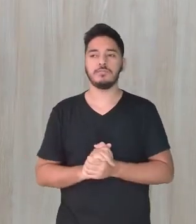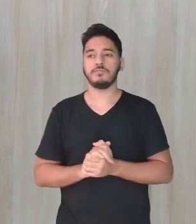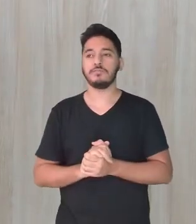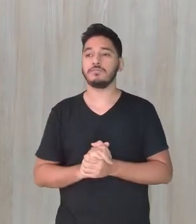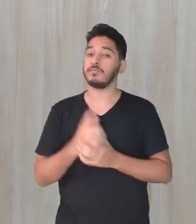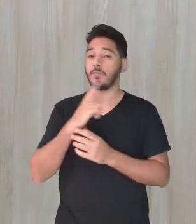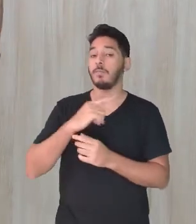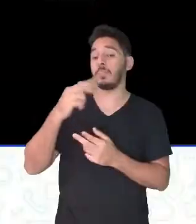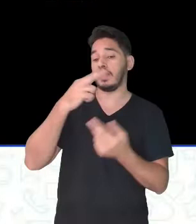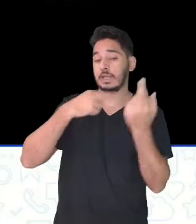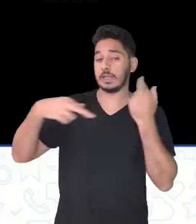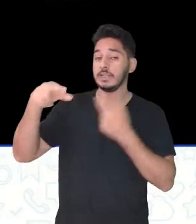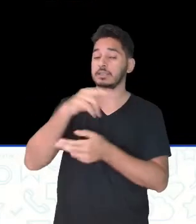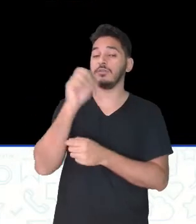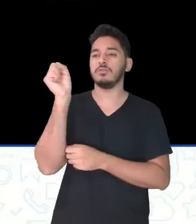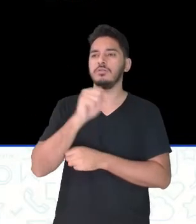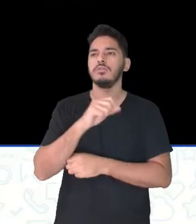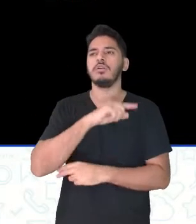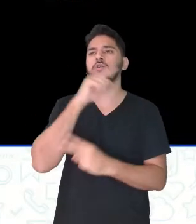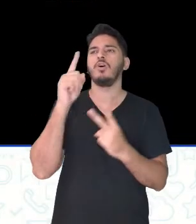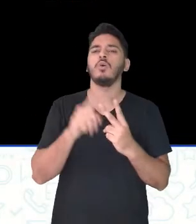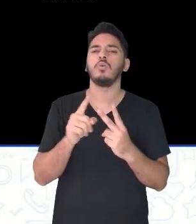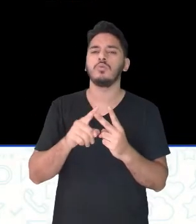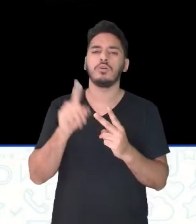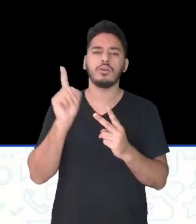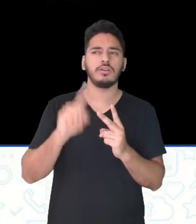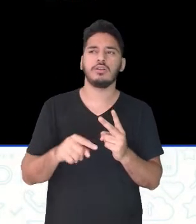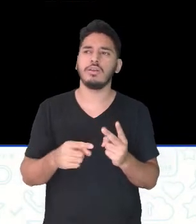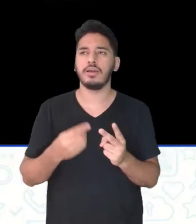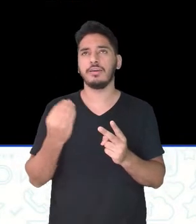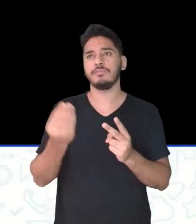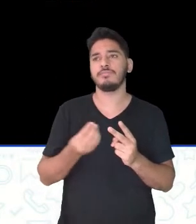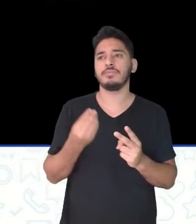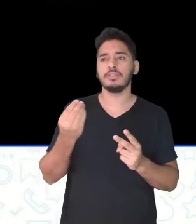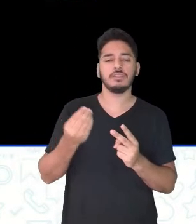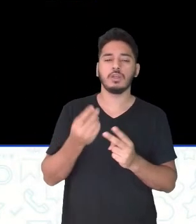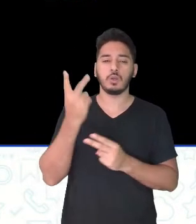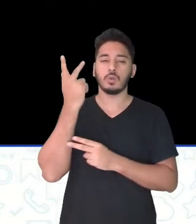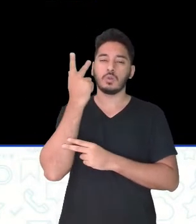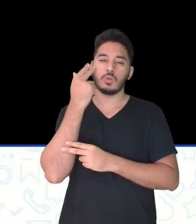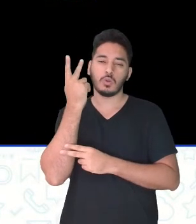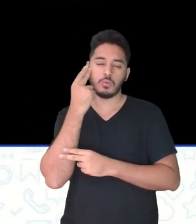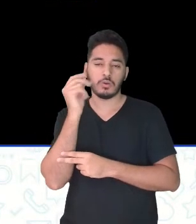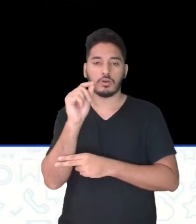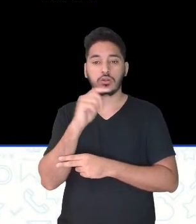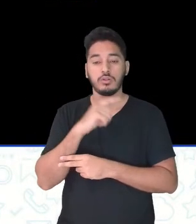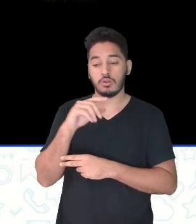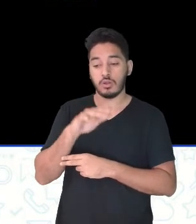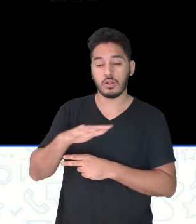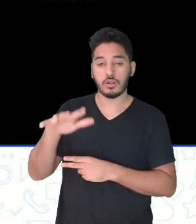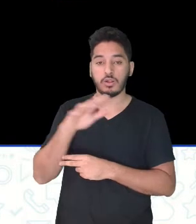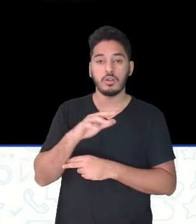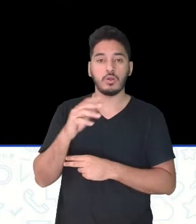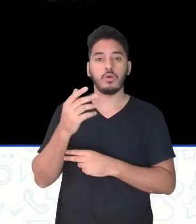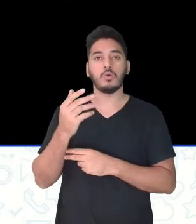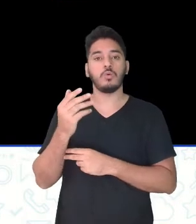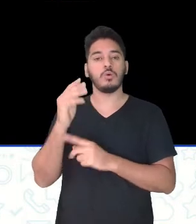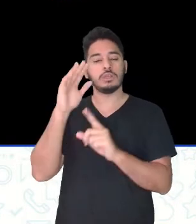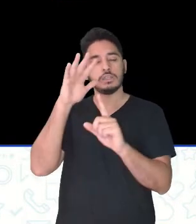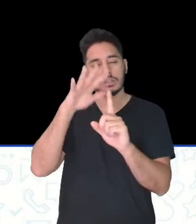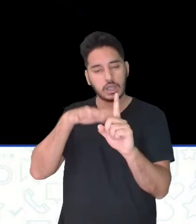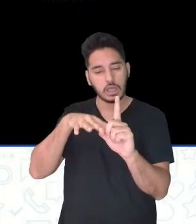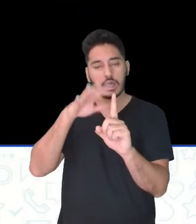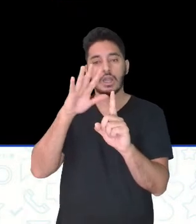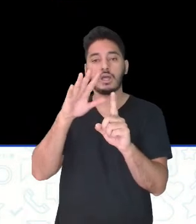essa relação. Tem uma outra dança que é muito comum, que tem a ver com o sagrado e já entra aí na